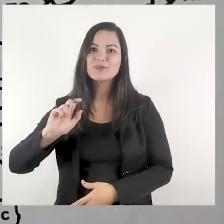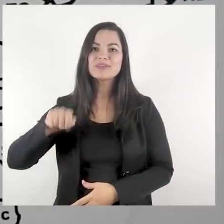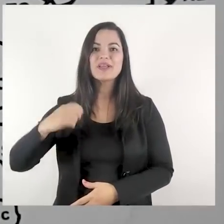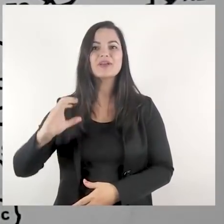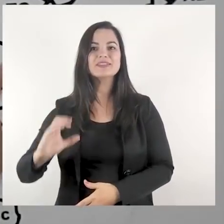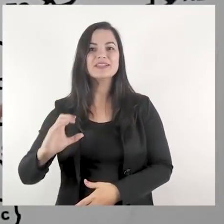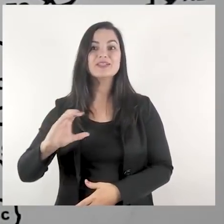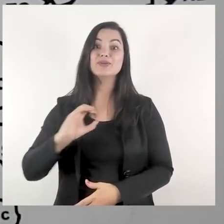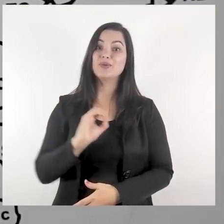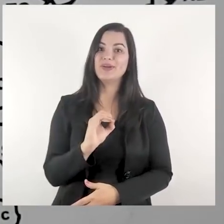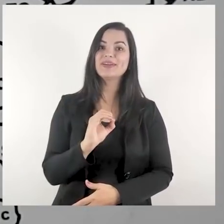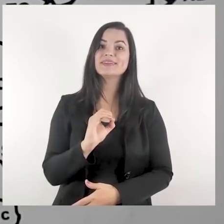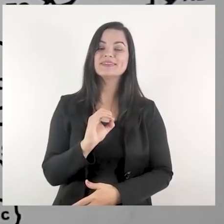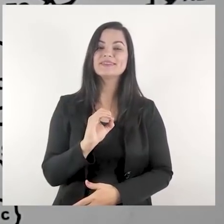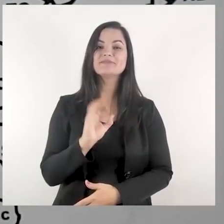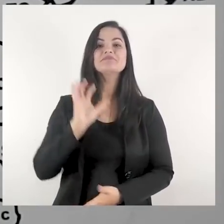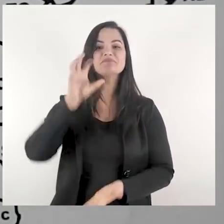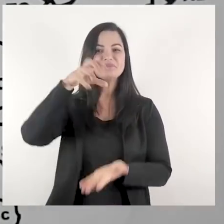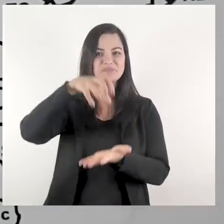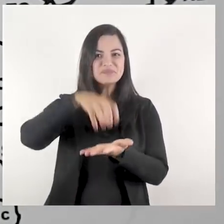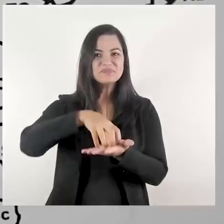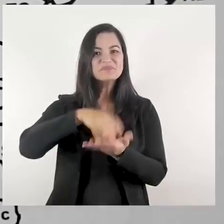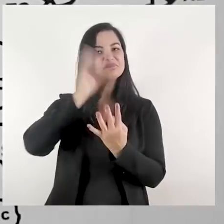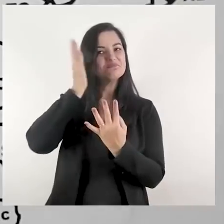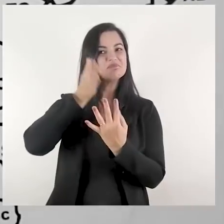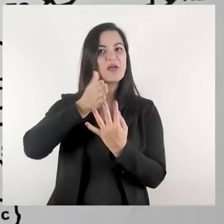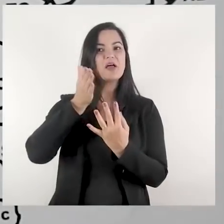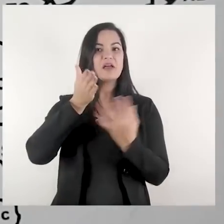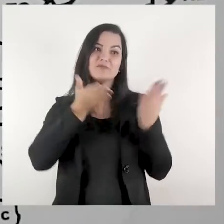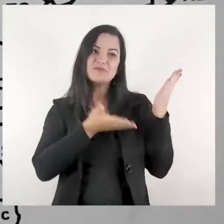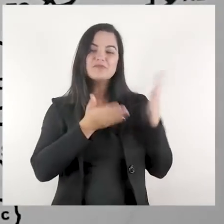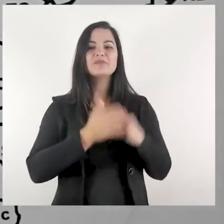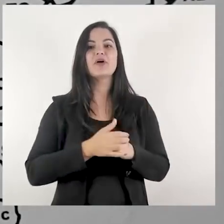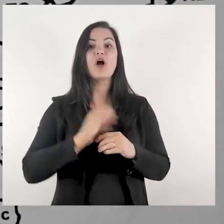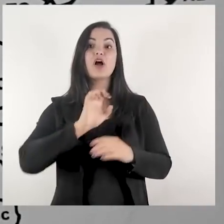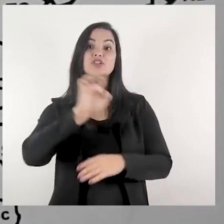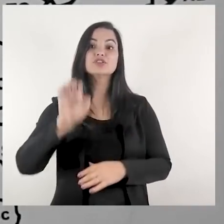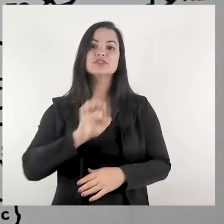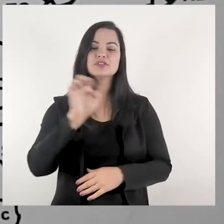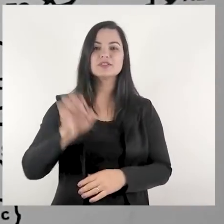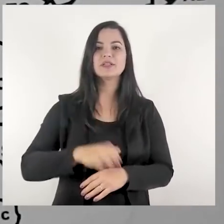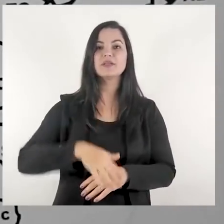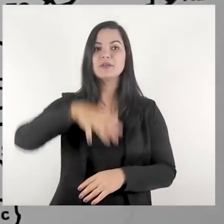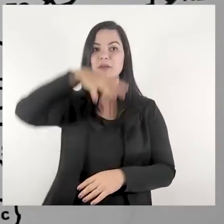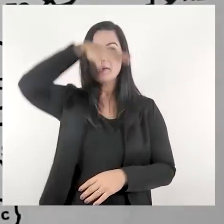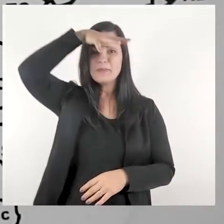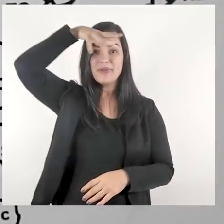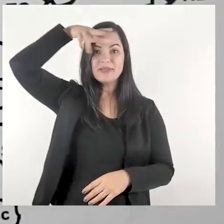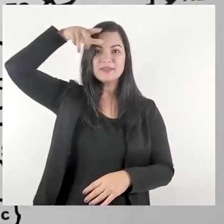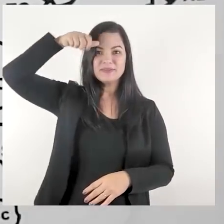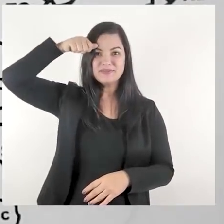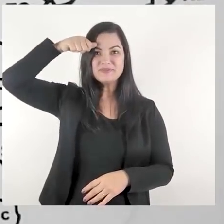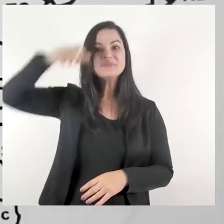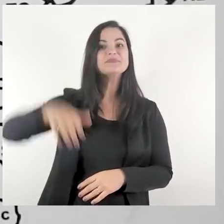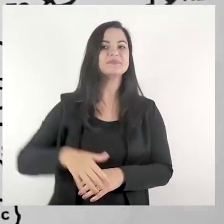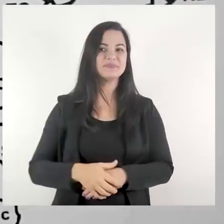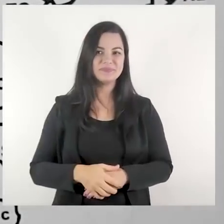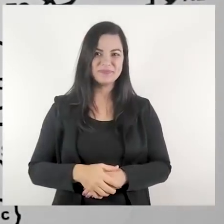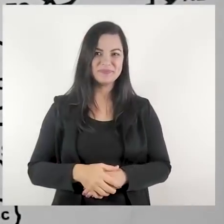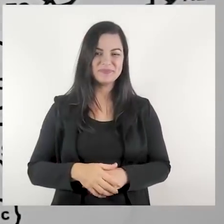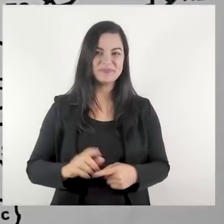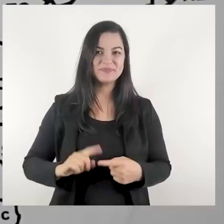do nosso mapa, ó. Então, nós temos os estados, olha aqui com a Pro. Mato Grosso, aqui em